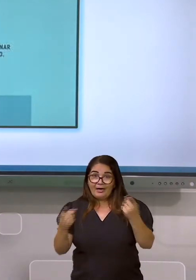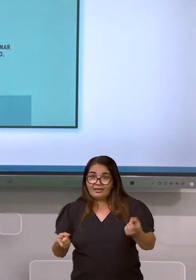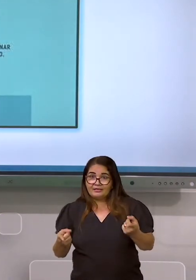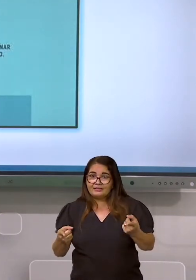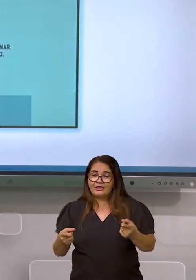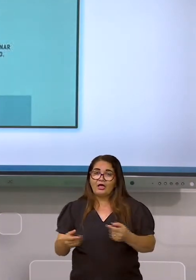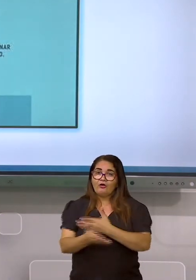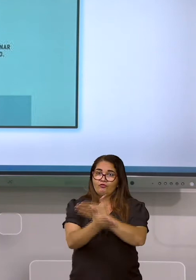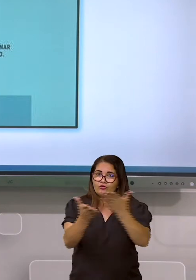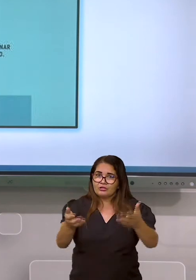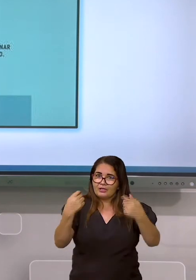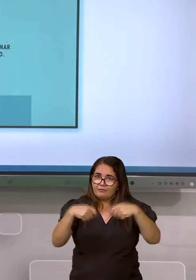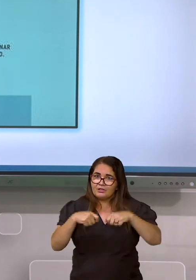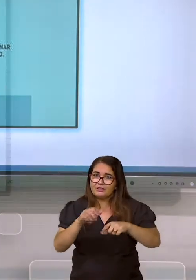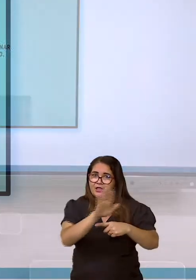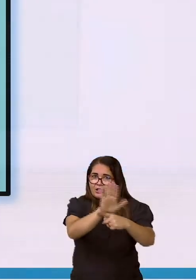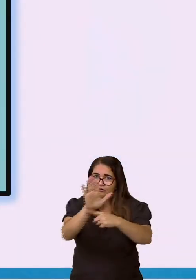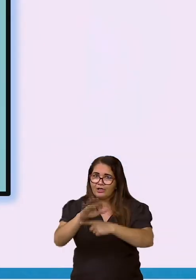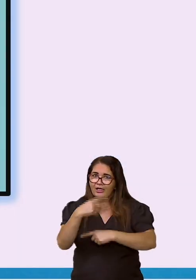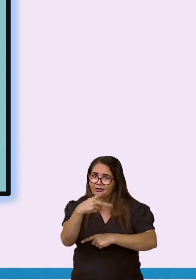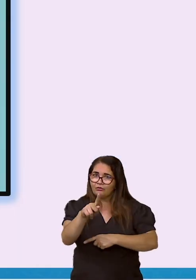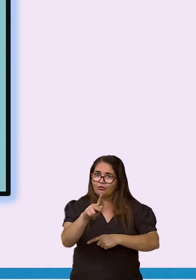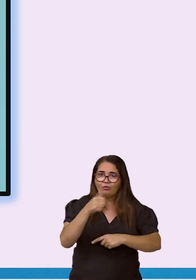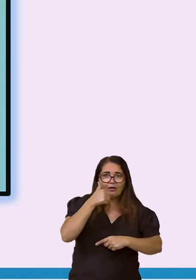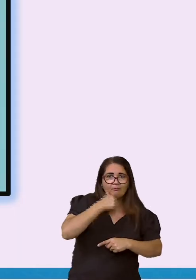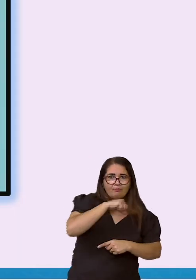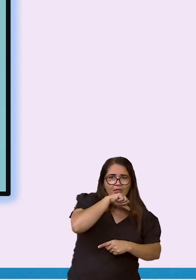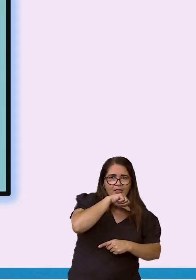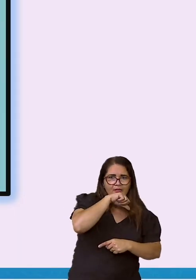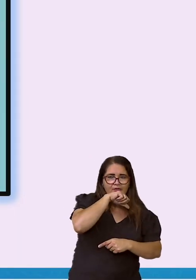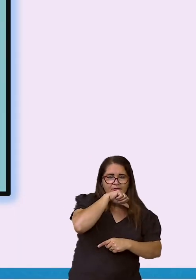Não proteger a infância é condenar o futuro.